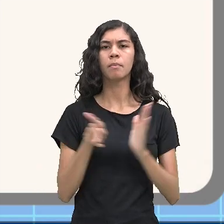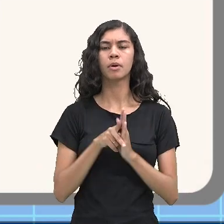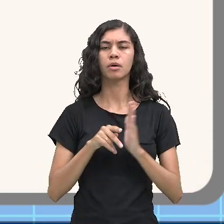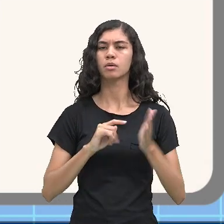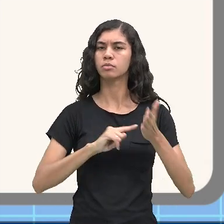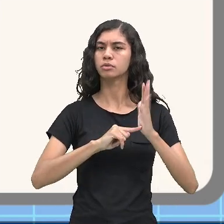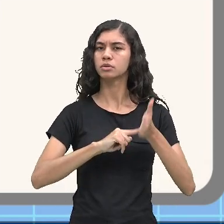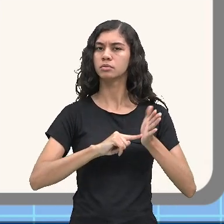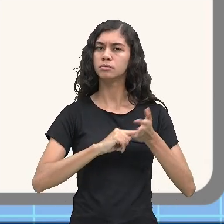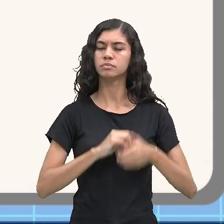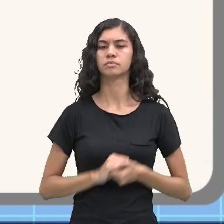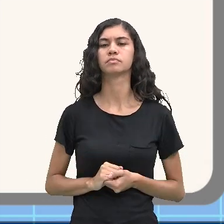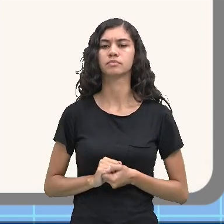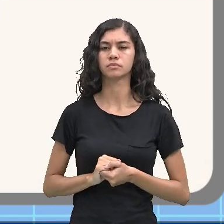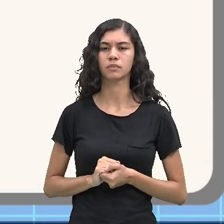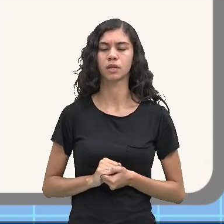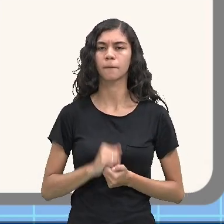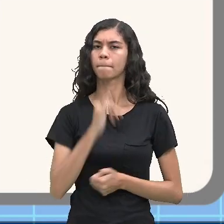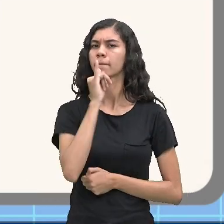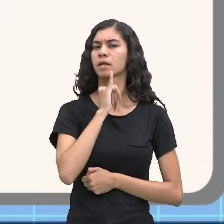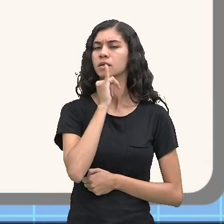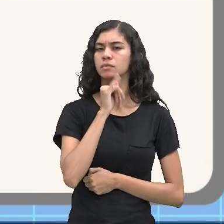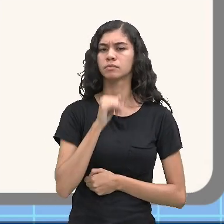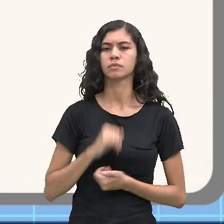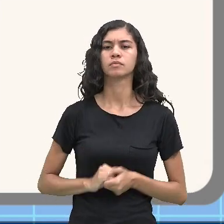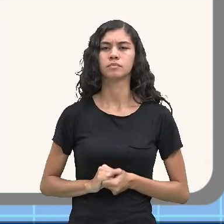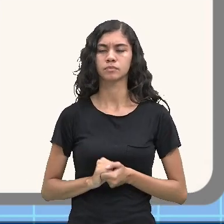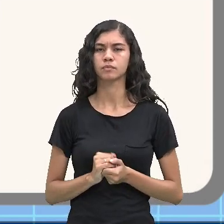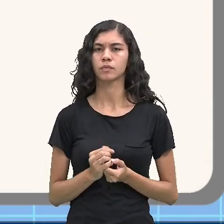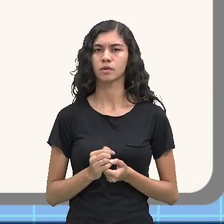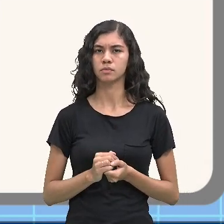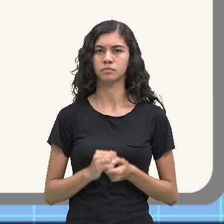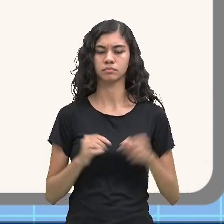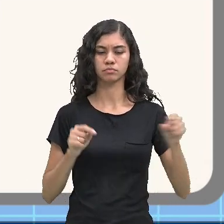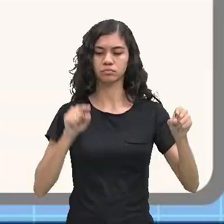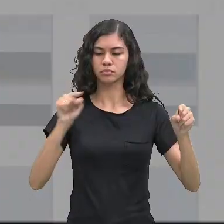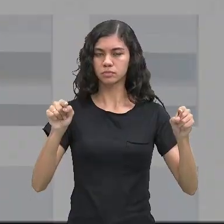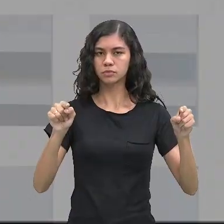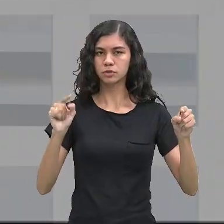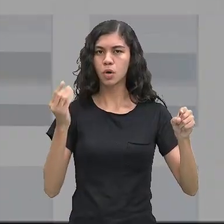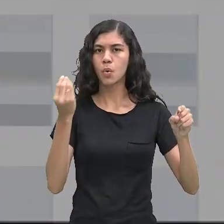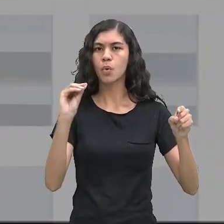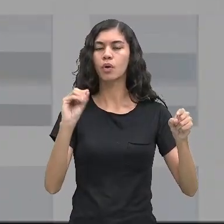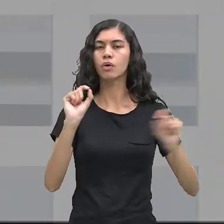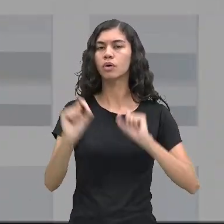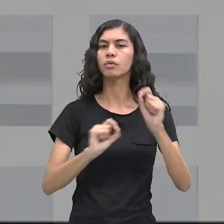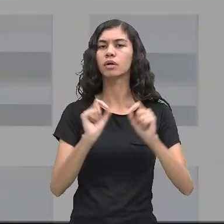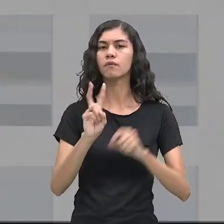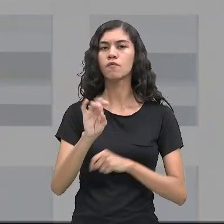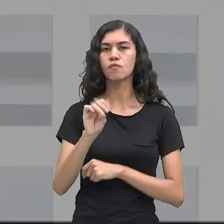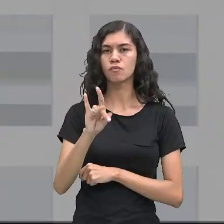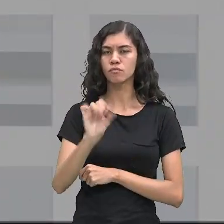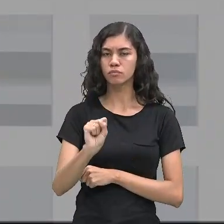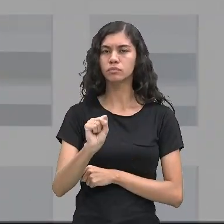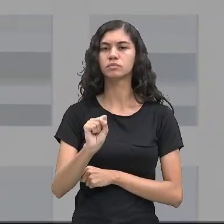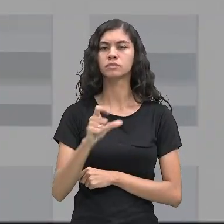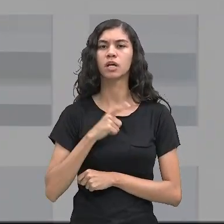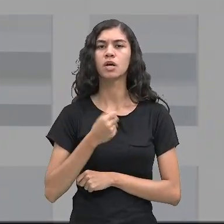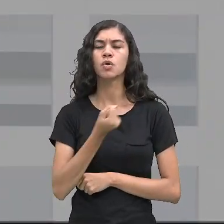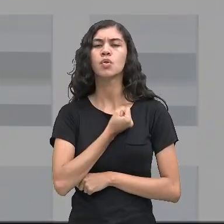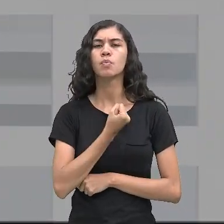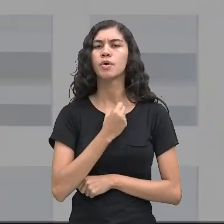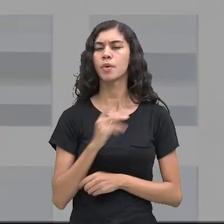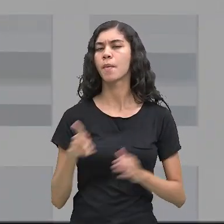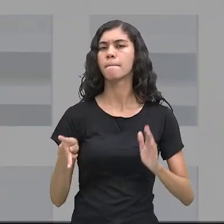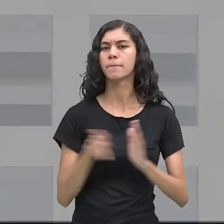um voltímetro e colocar nos terminais de um gerador, tá certo? Você vai obter como valor essa